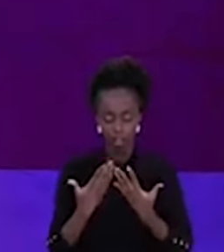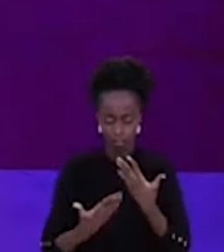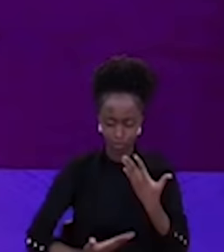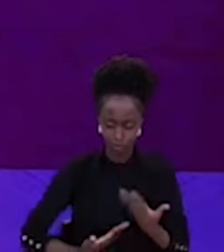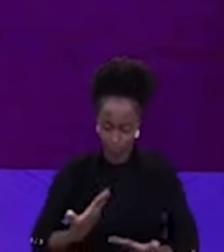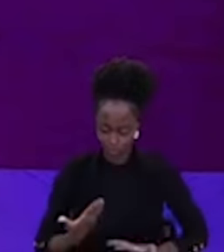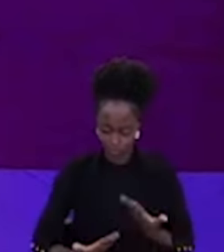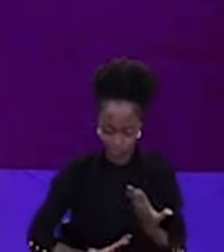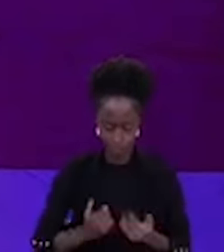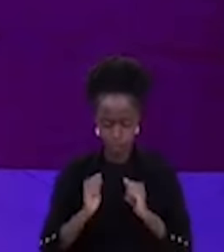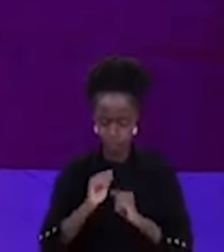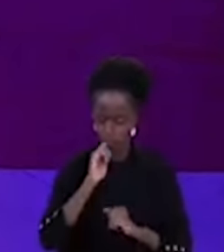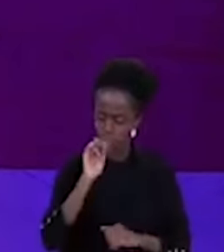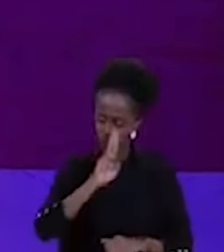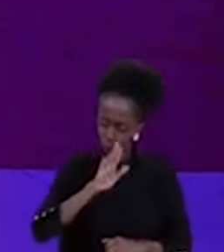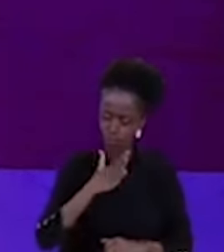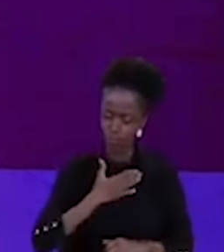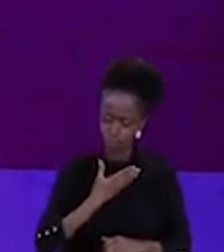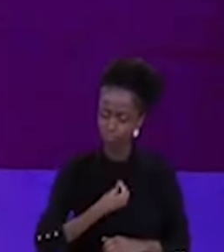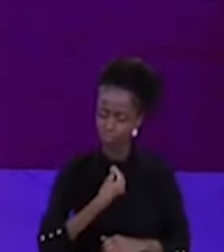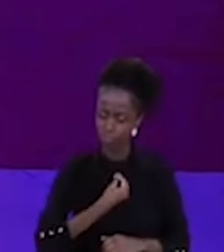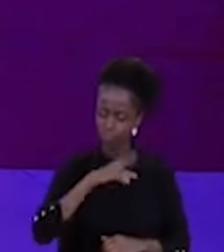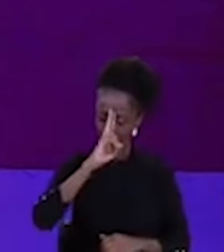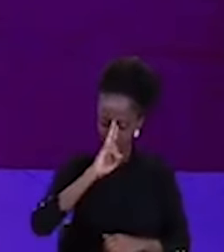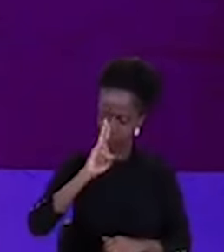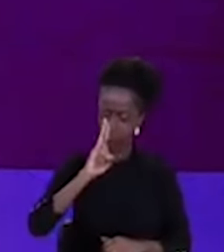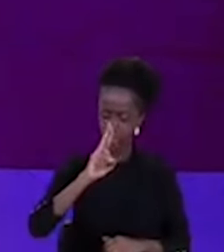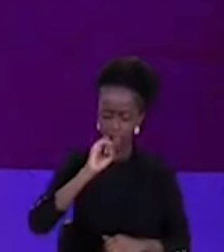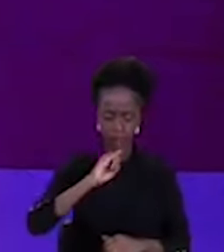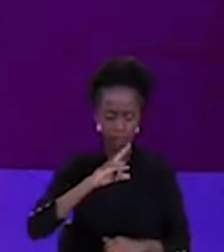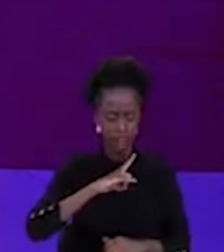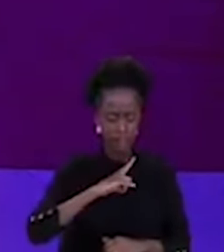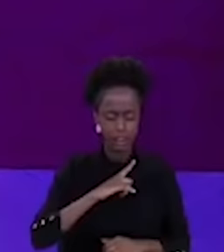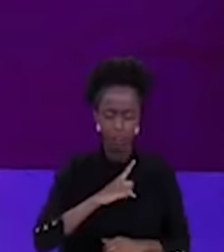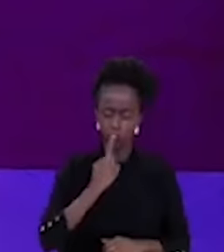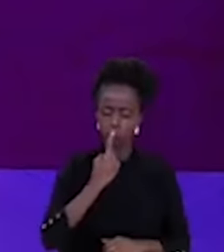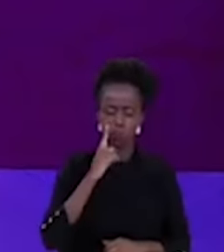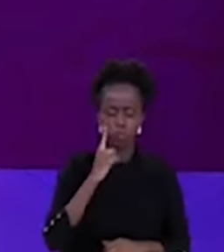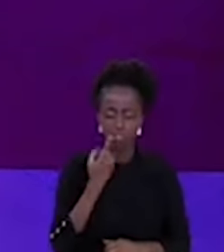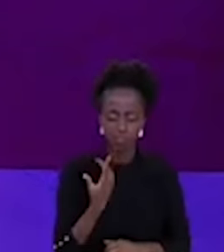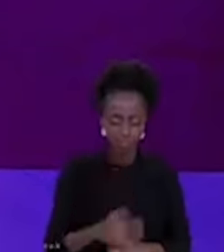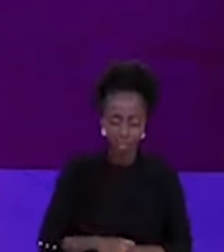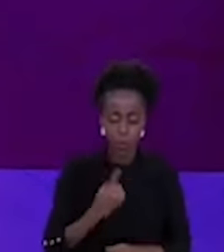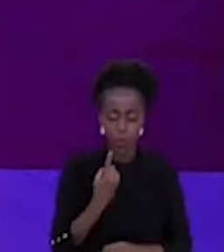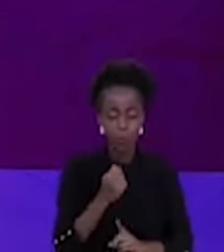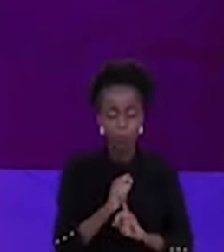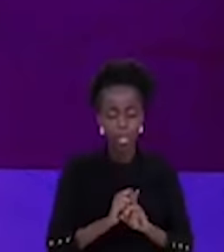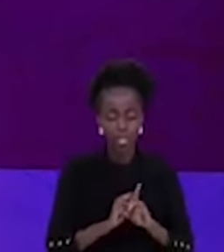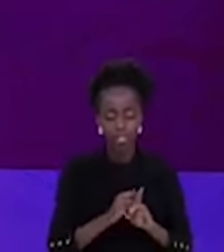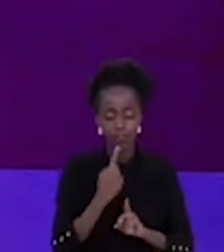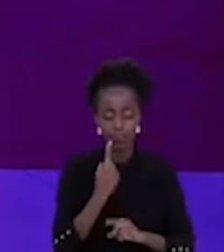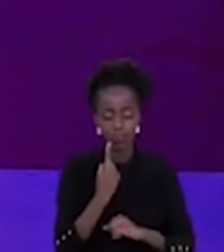Diga para ele: gaste a minha vida, Senhor, se me restam um dia, um mês,